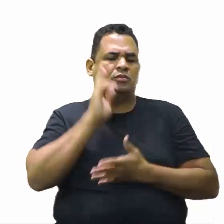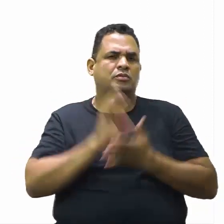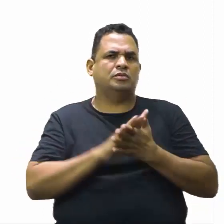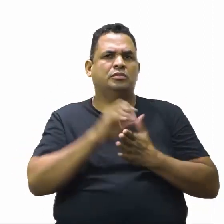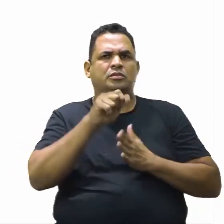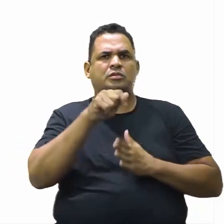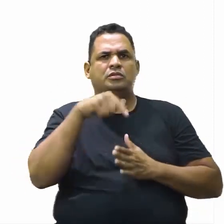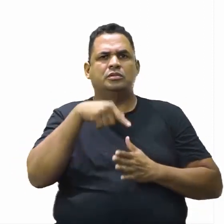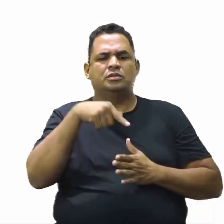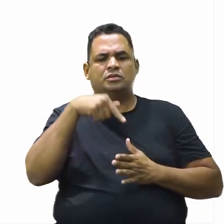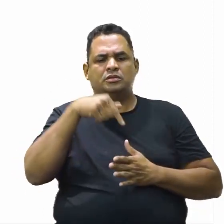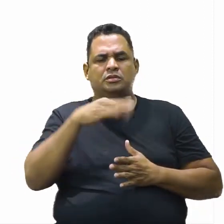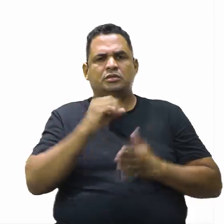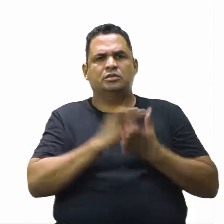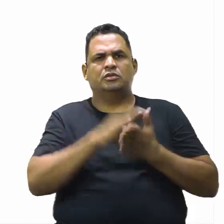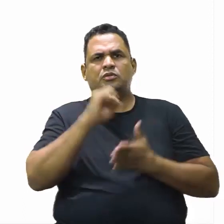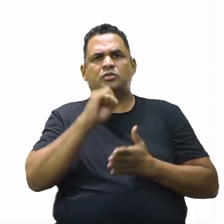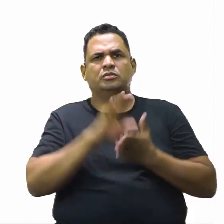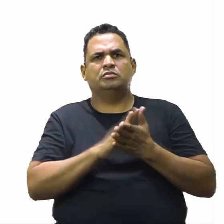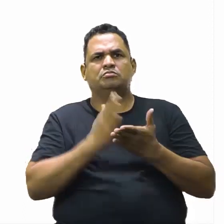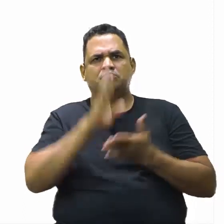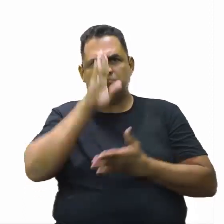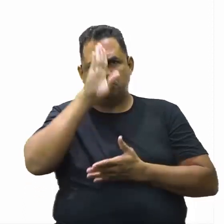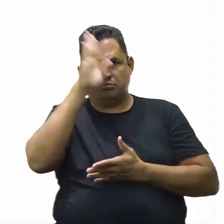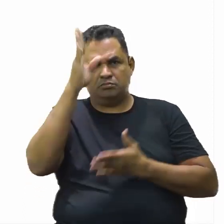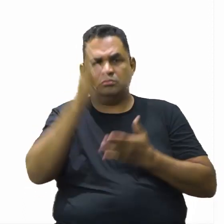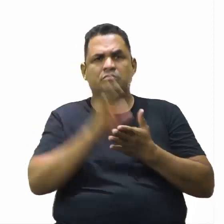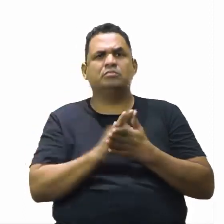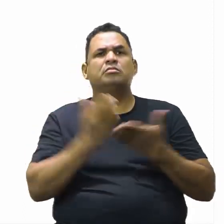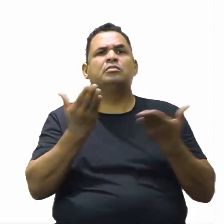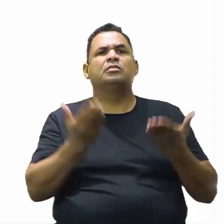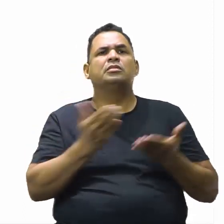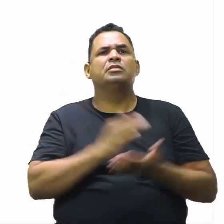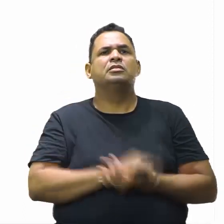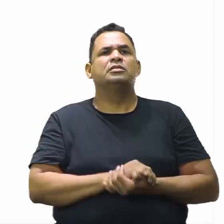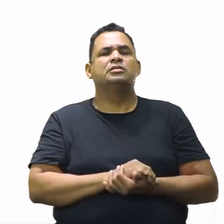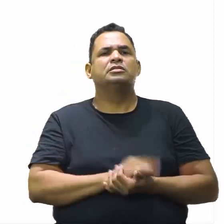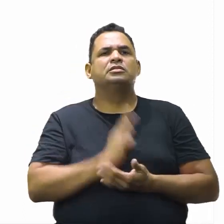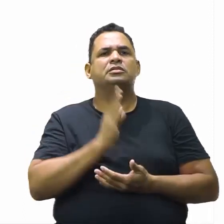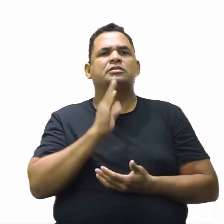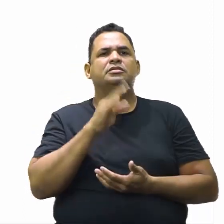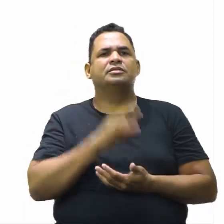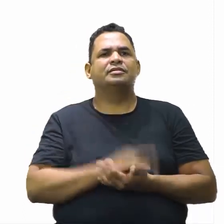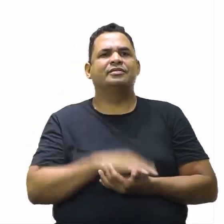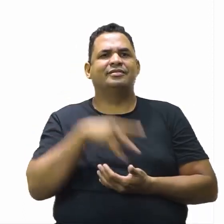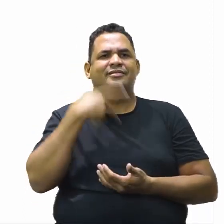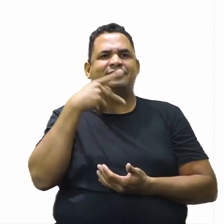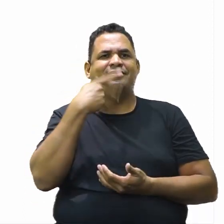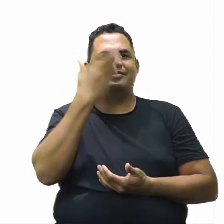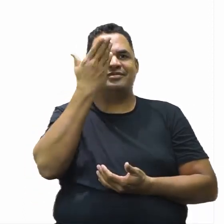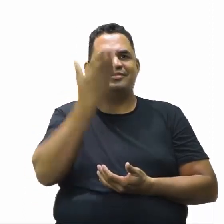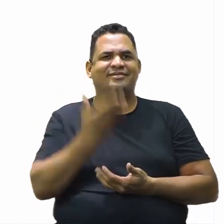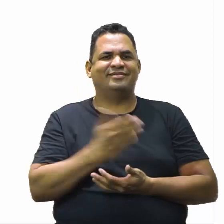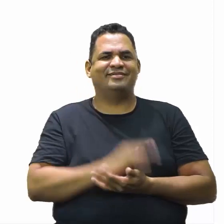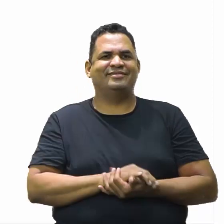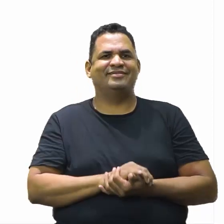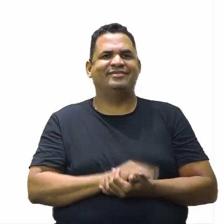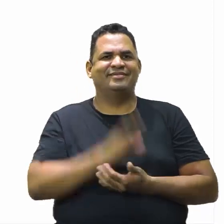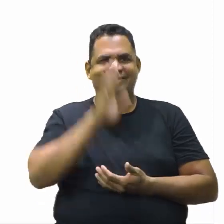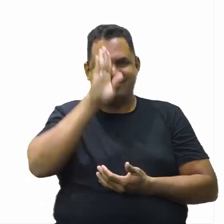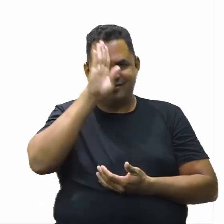de 70 e 80 eram principalmente, já estão passando a cola aí no quadro, ó, não vale não. As